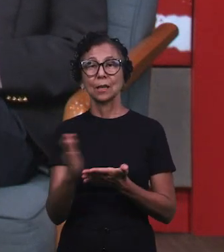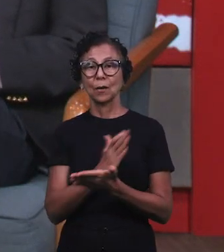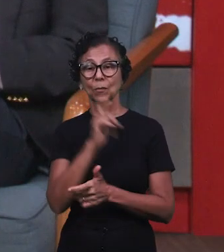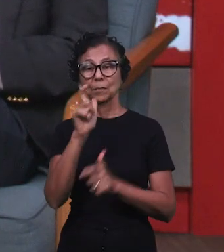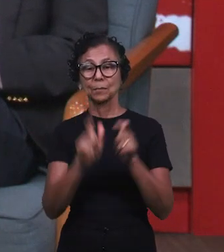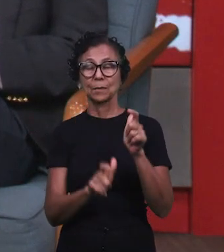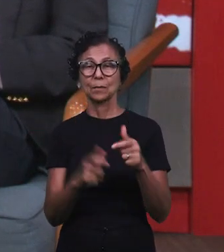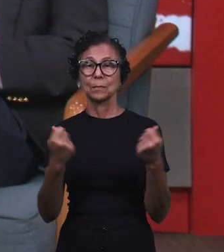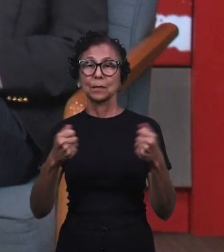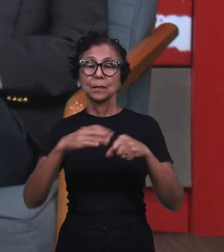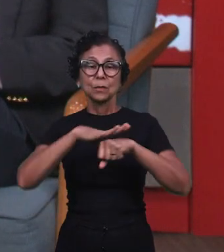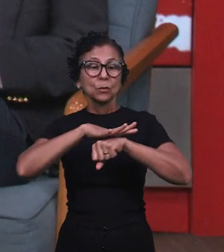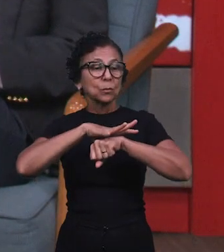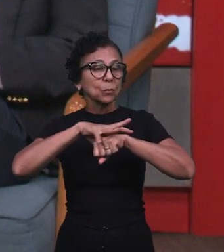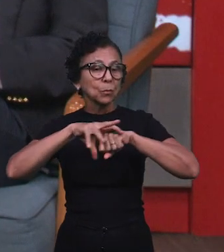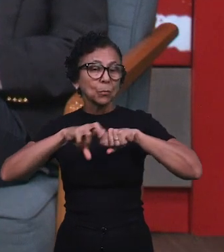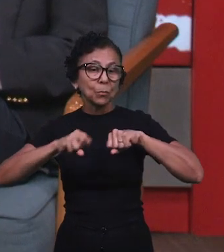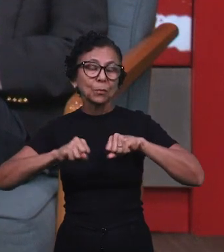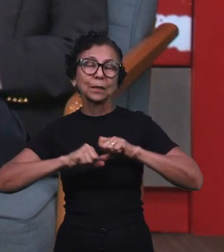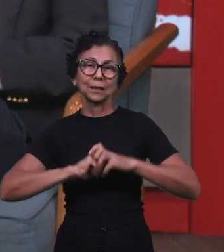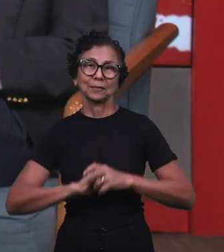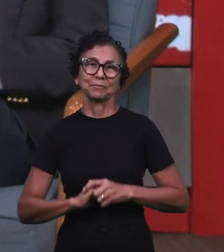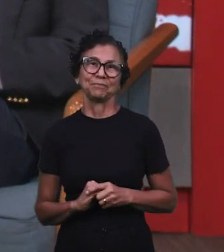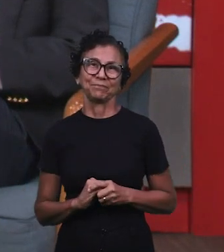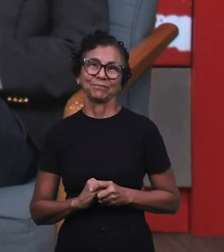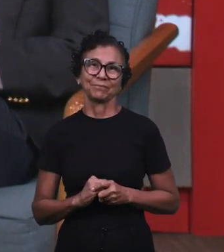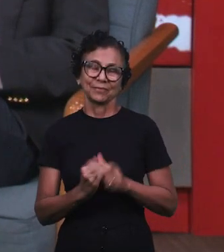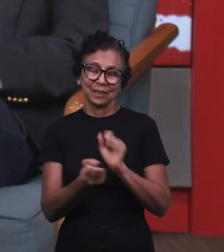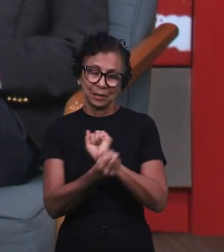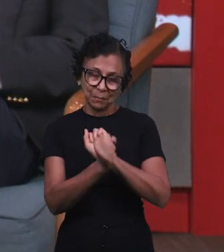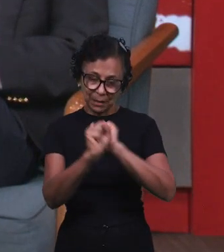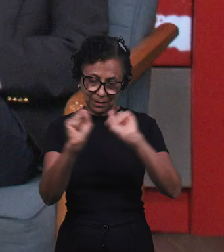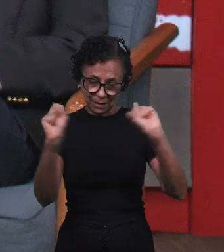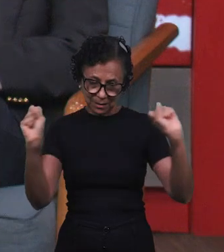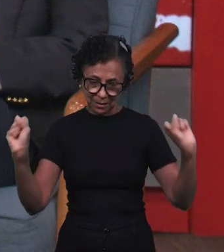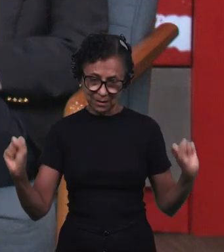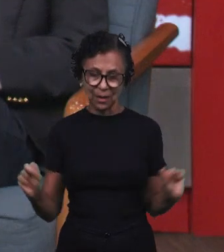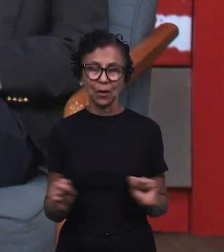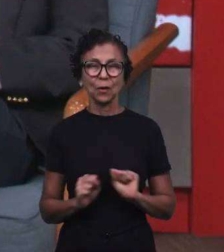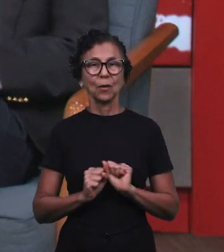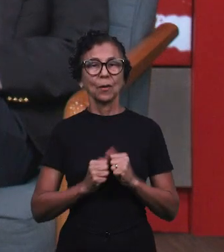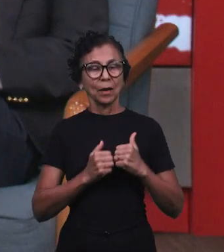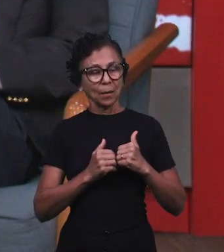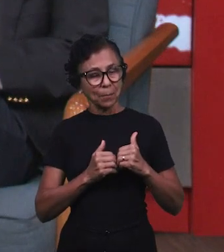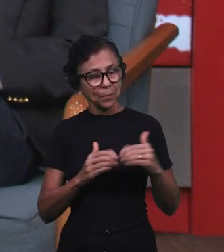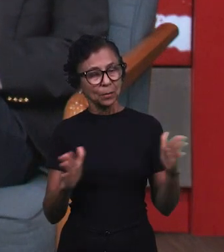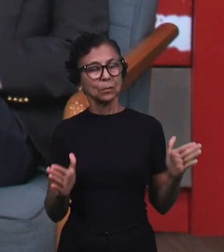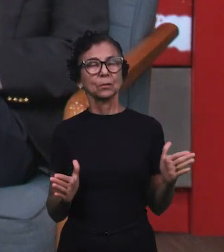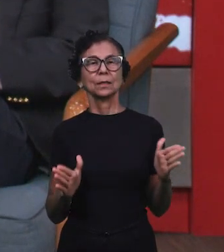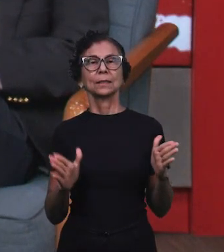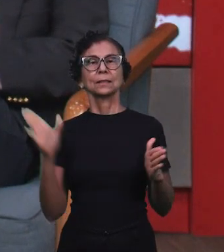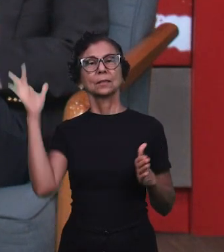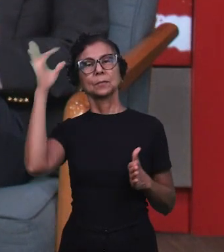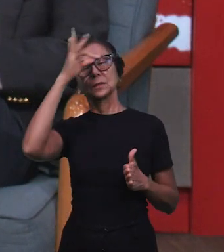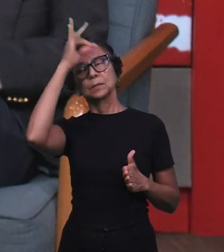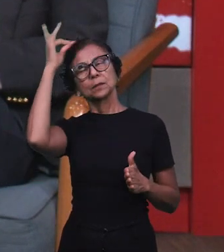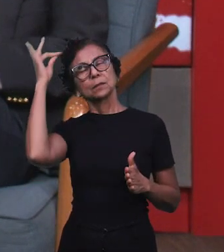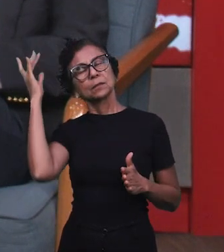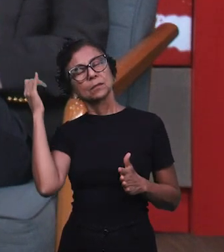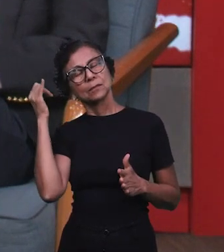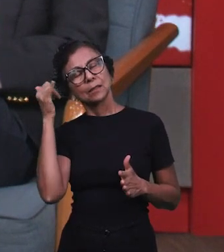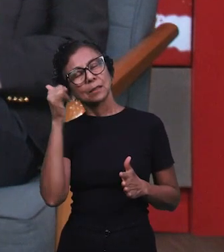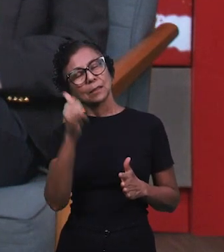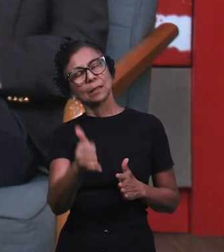cura, essa cura do ouvir, para poder ouvir a voz do Espírito, porque só ouvindo a voz do